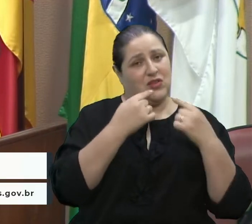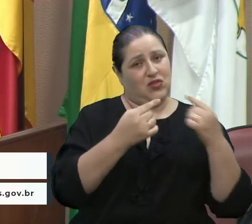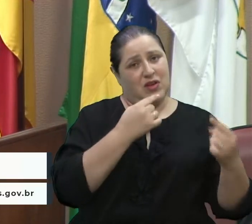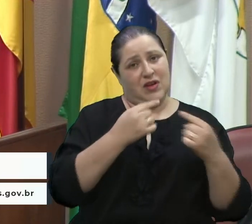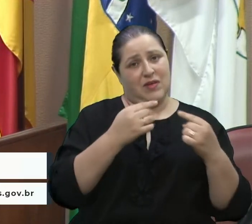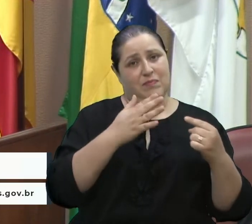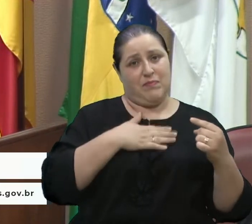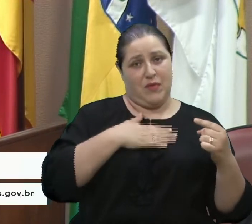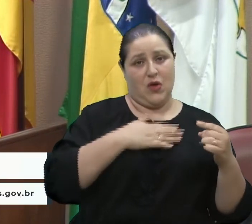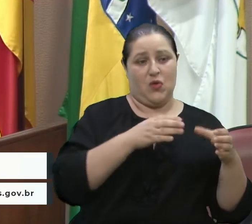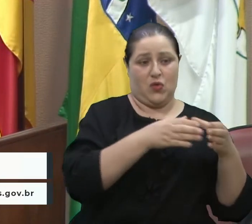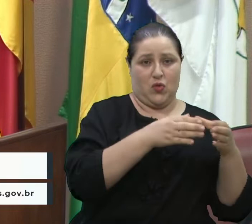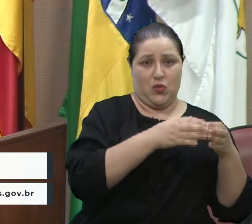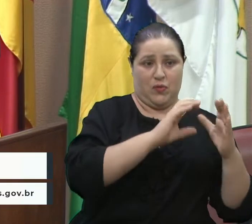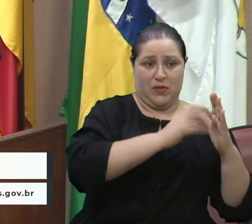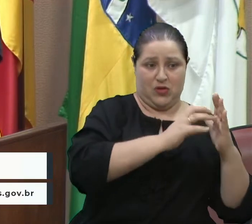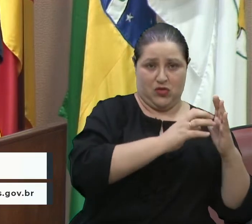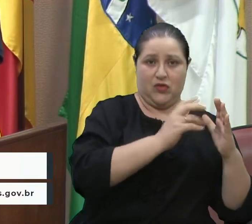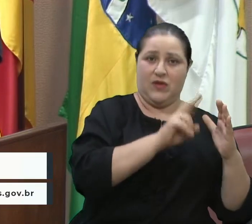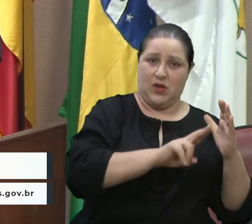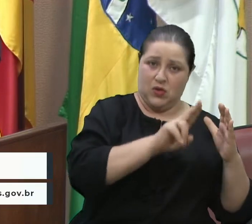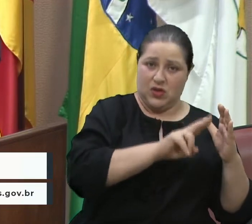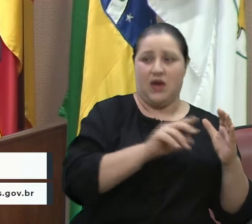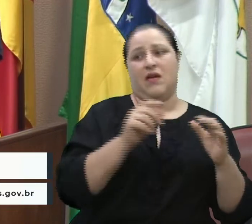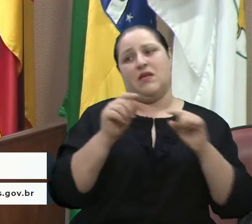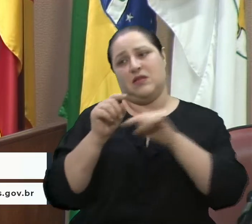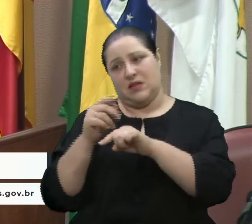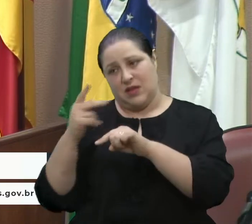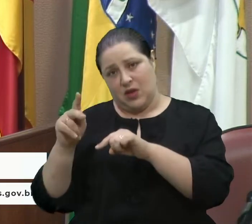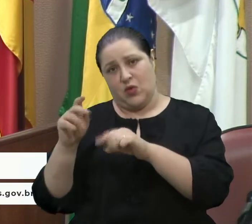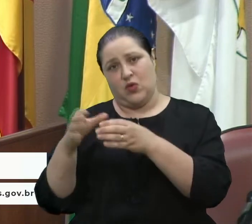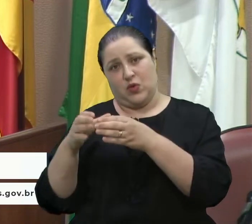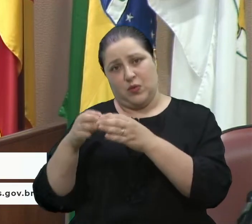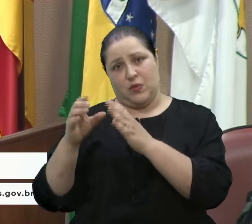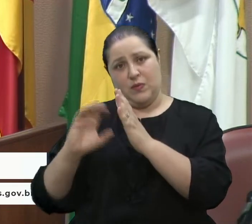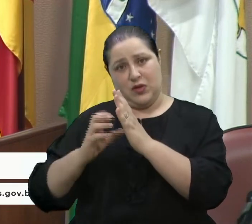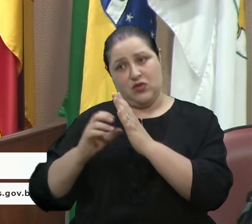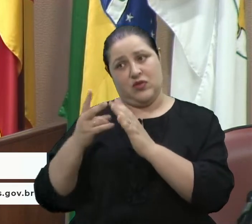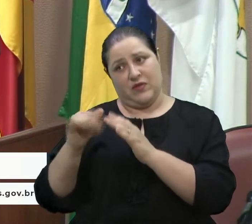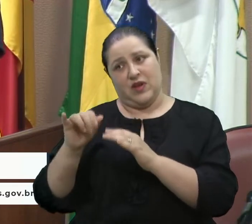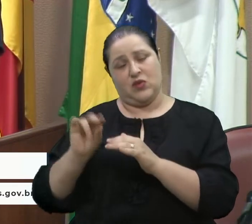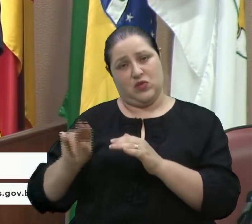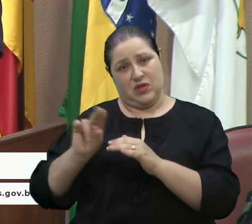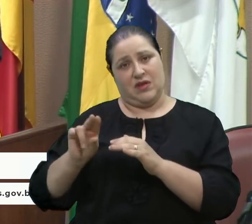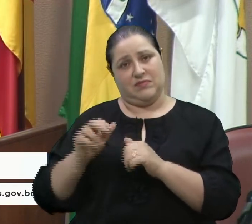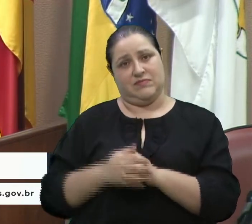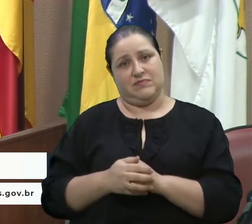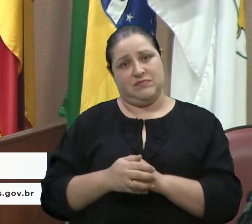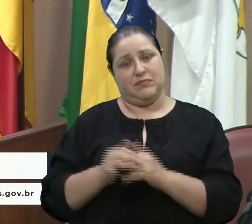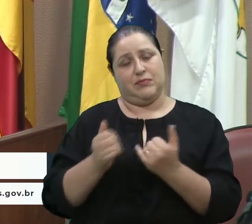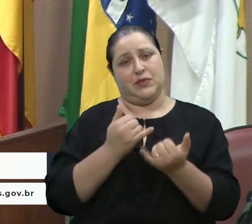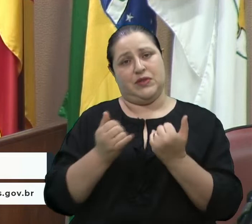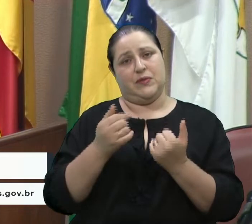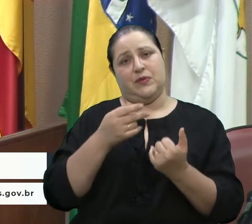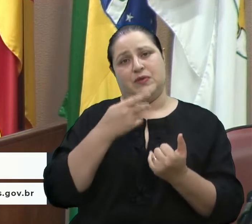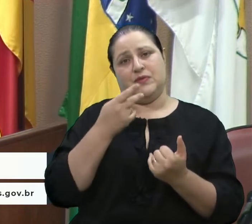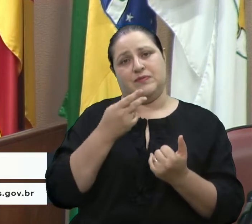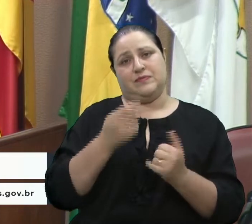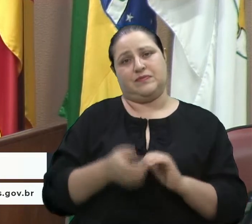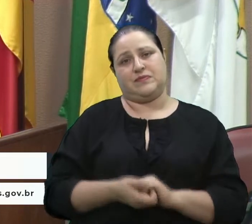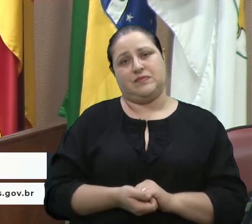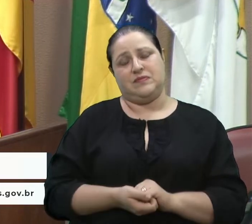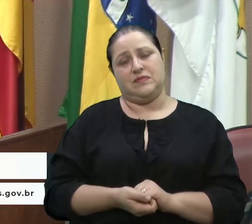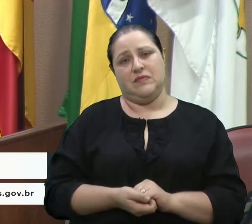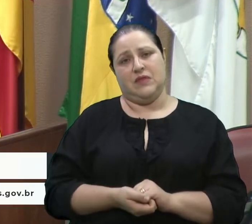obrigado a usar, ou que eu concorde com isso. É como eu dizer, por exemplo, que alguém que está no PT é ladrão. Não